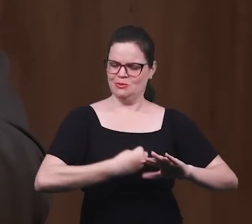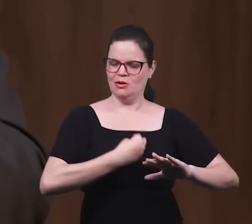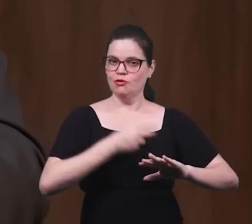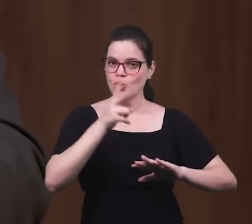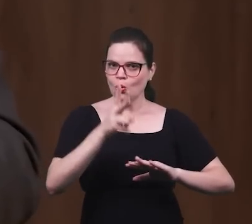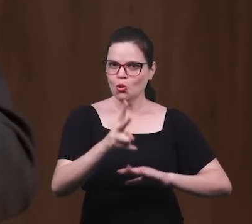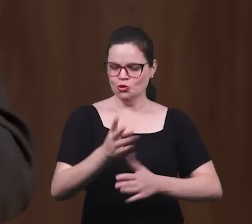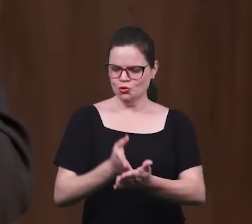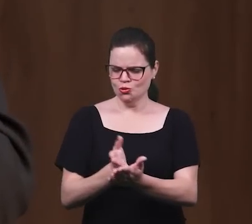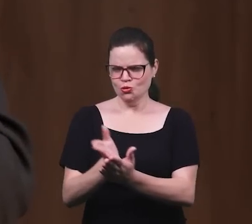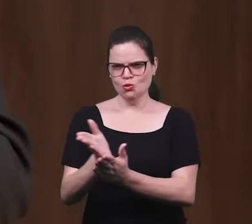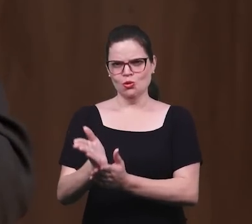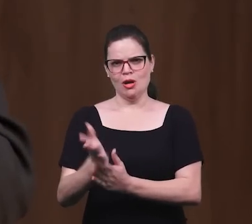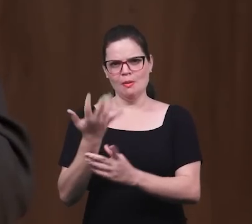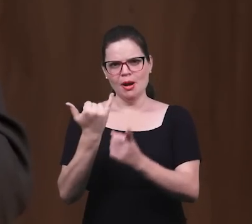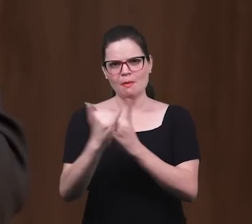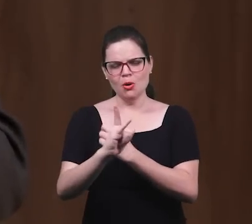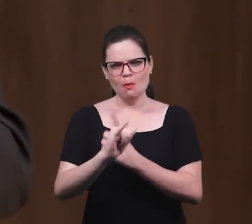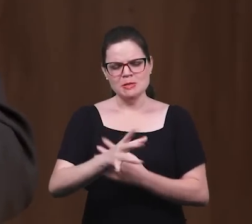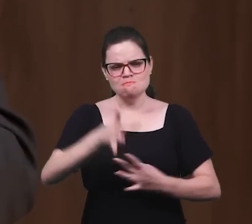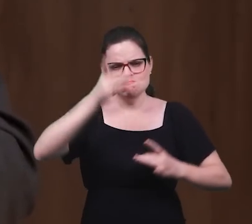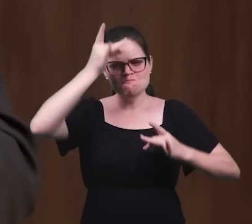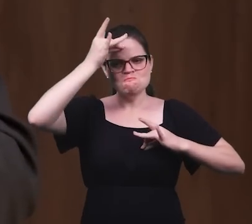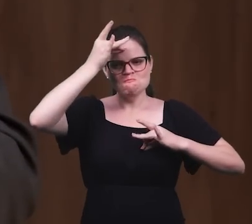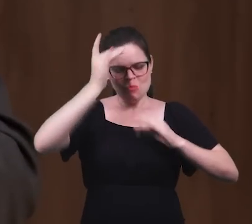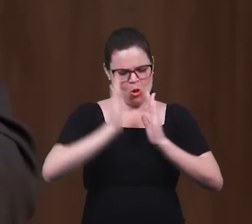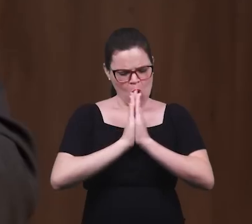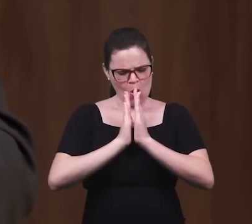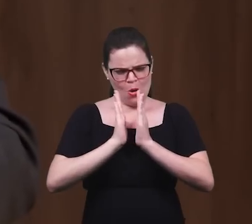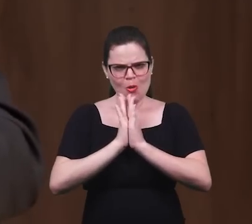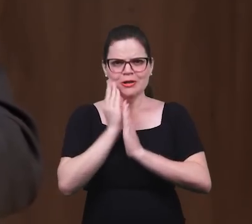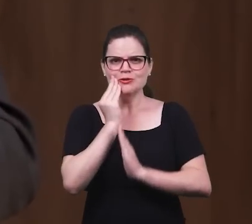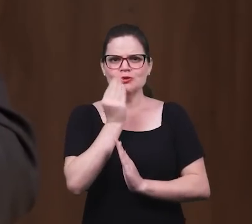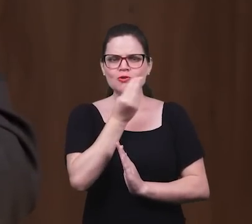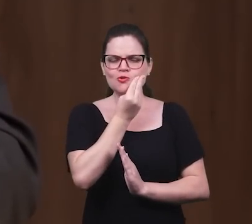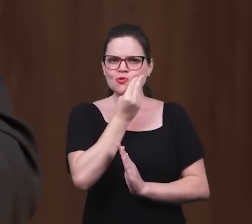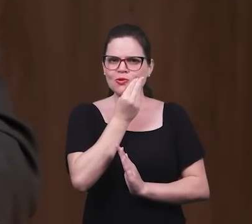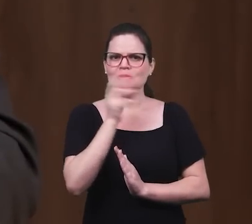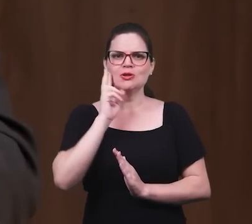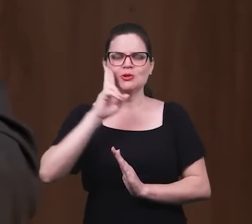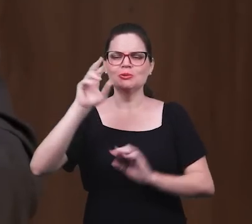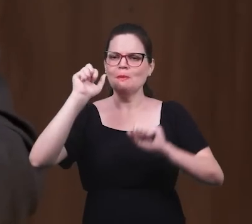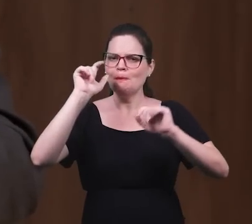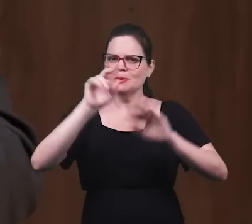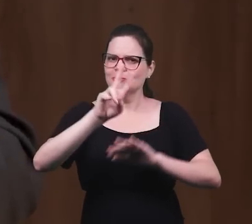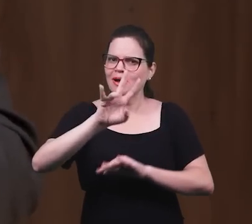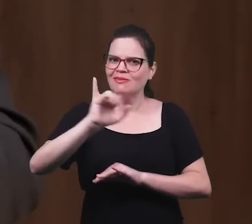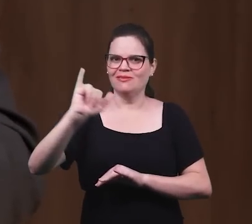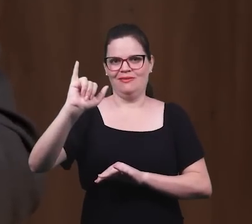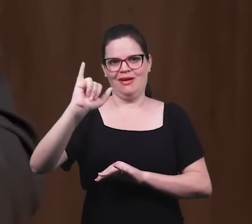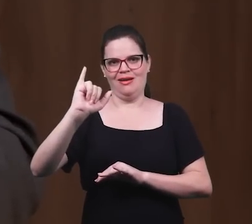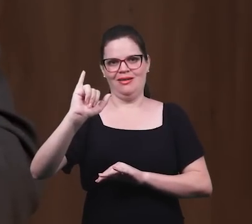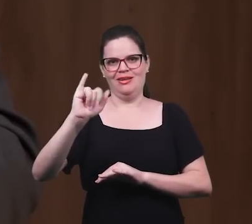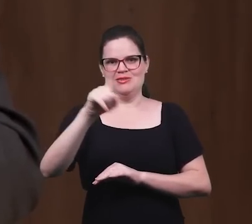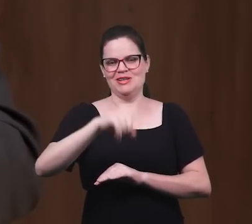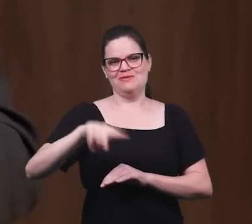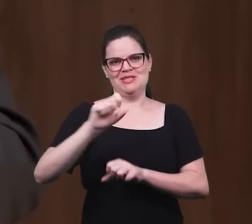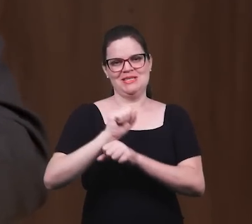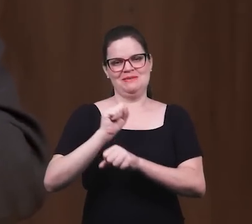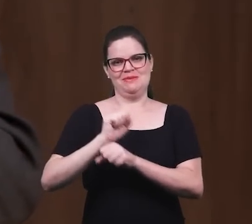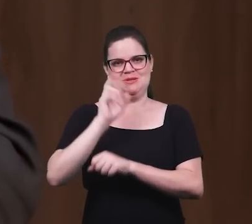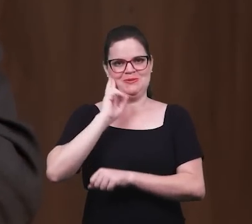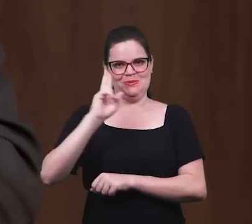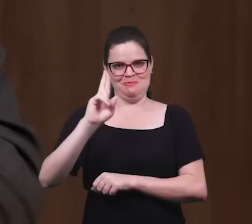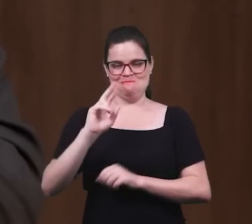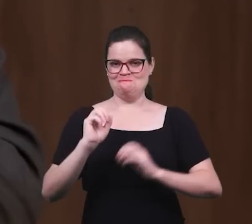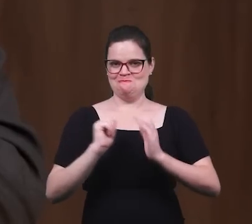vão vir sobre o céu. Fica no caminho, guarda a promessa, alimenta a profecia, porque vai voltar a chover naqueles